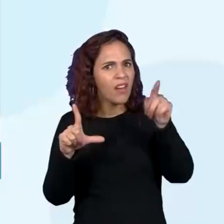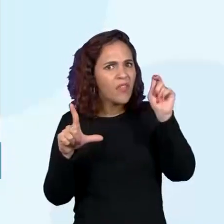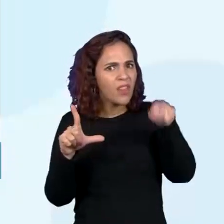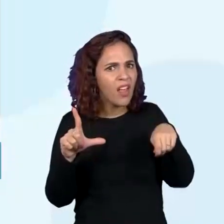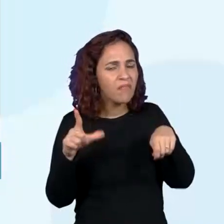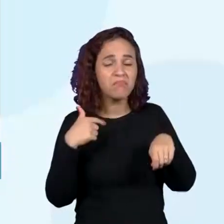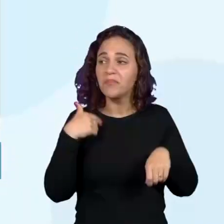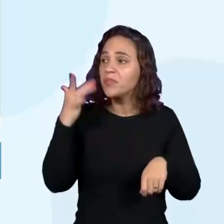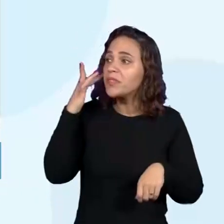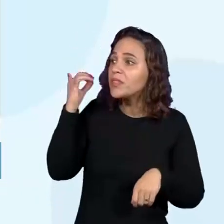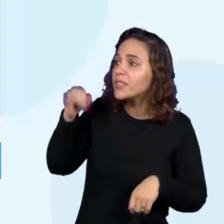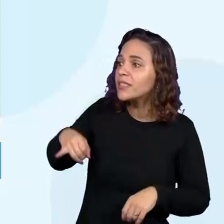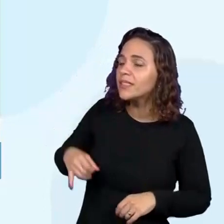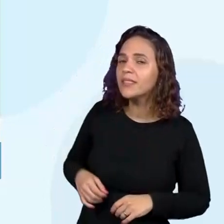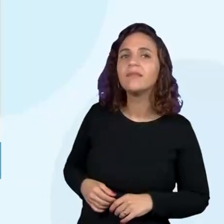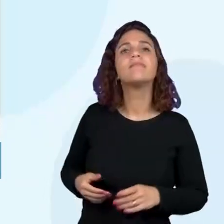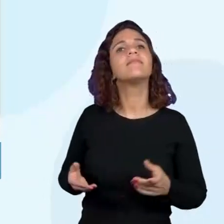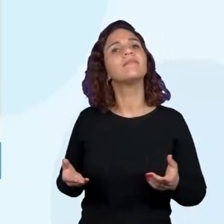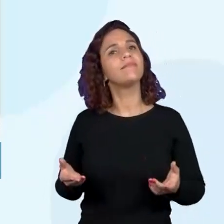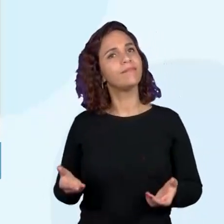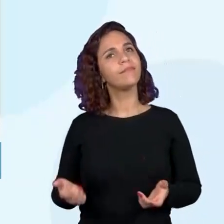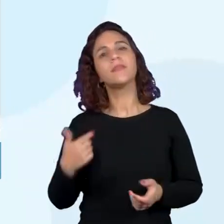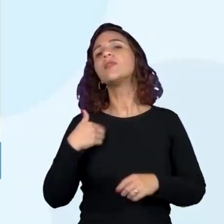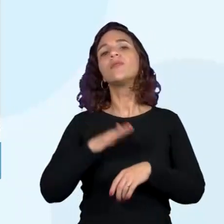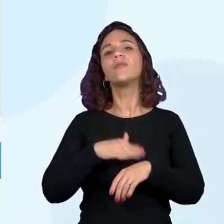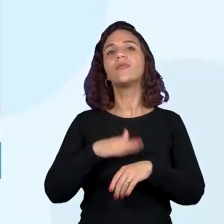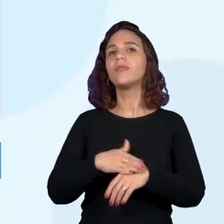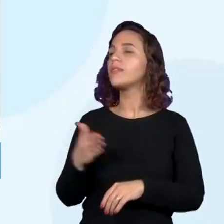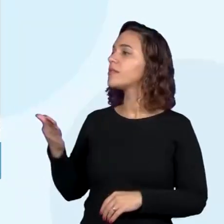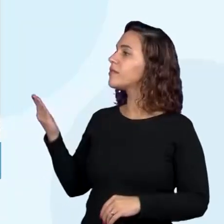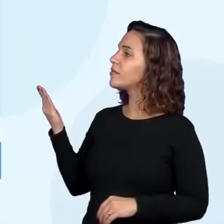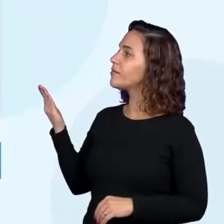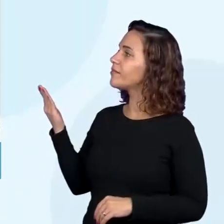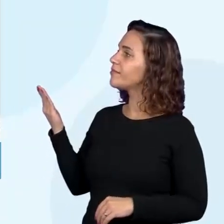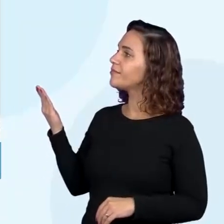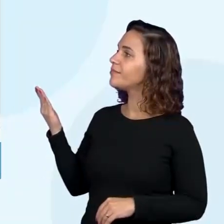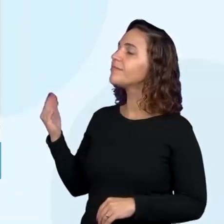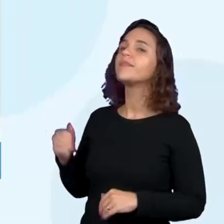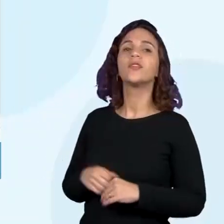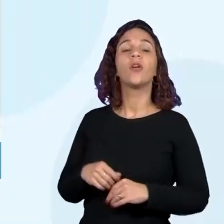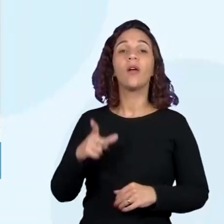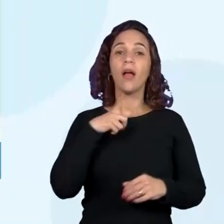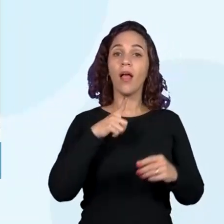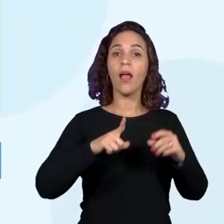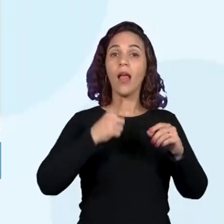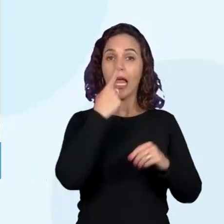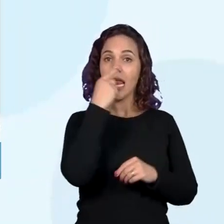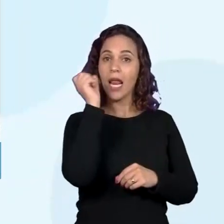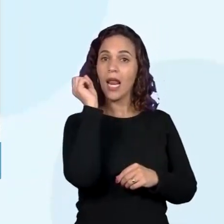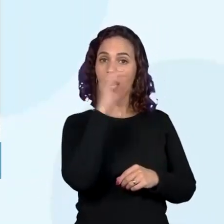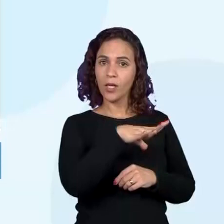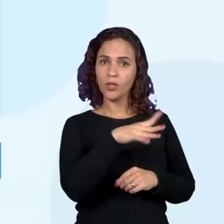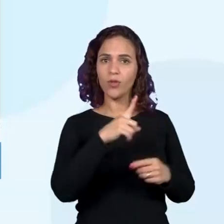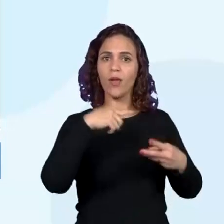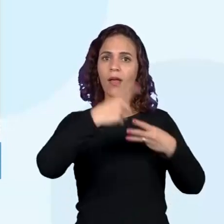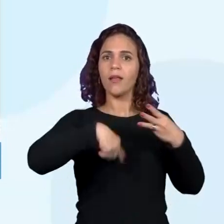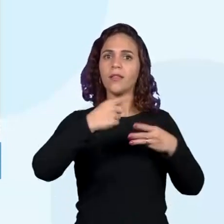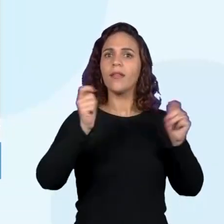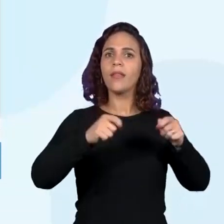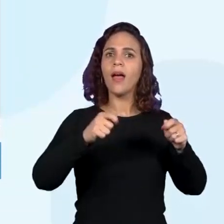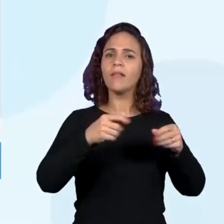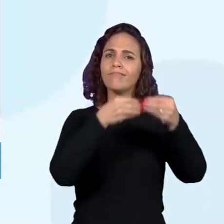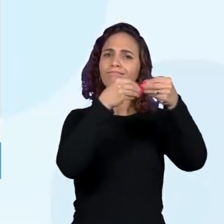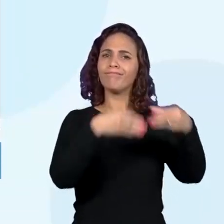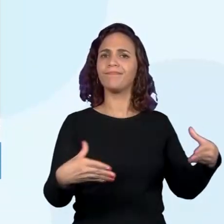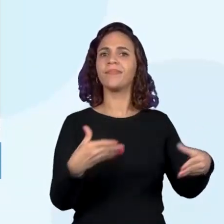que sim. Então, eu dei um título, desperdício de lixo reciclável, Tá. certo? Certo. A gente vai